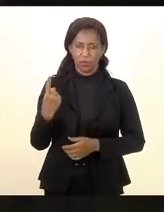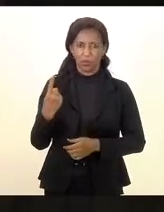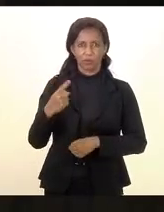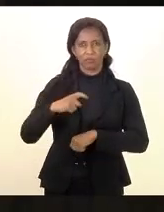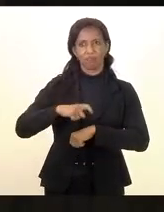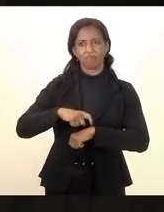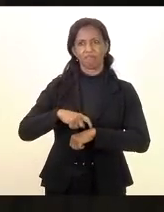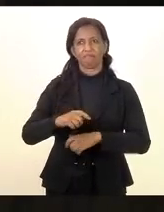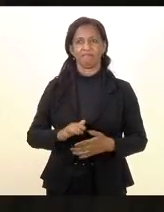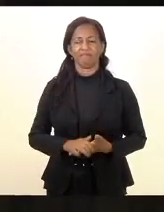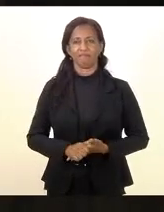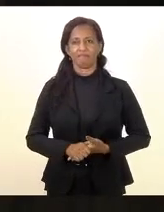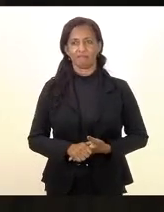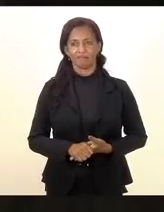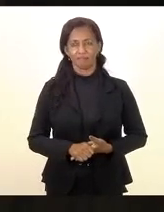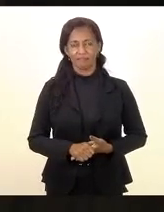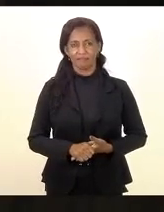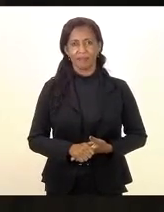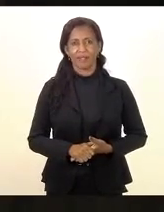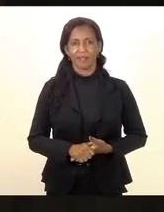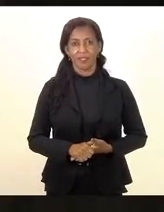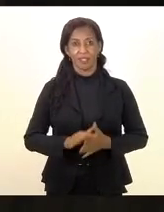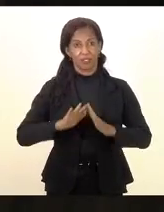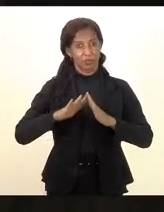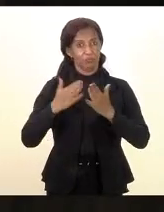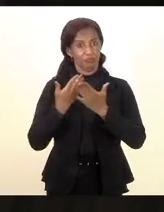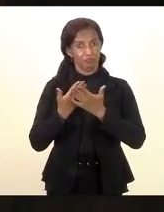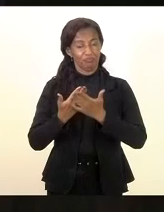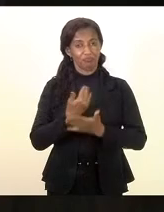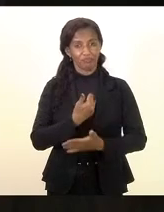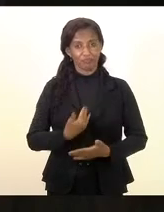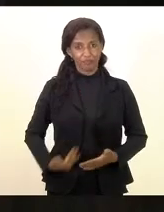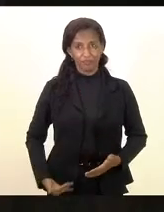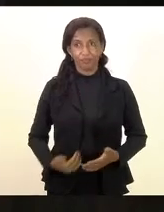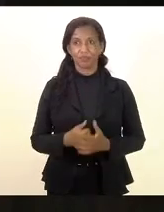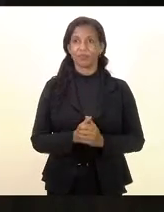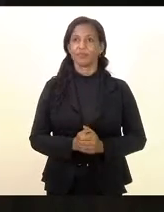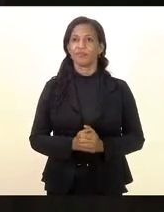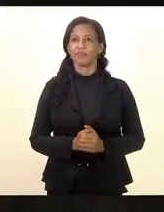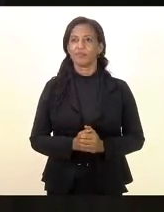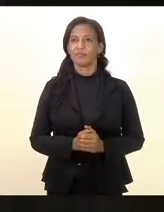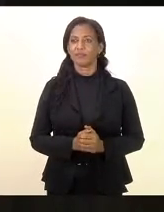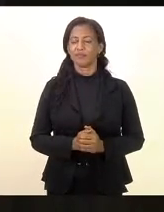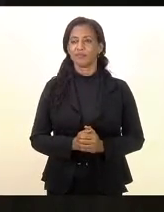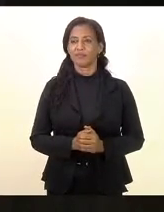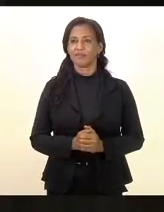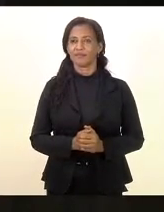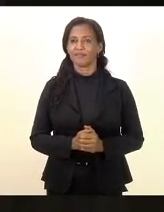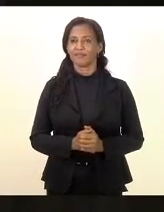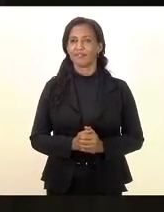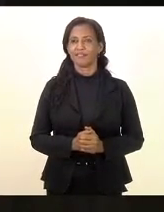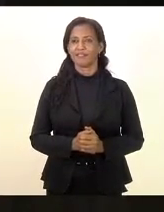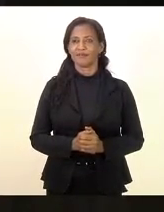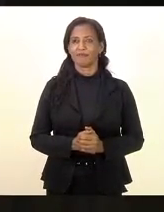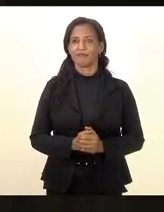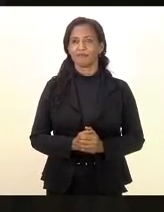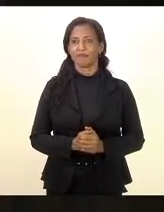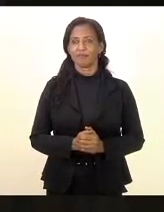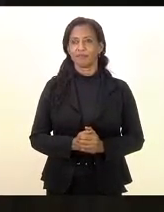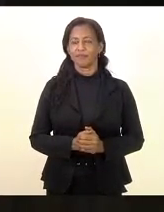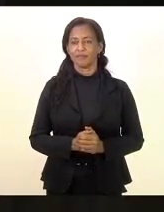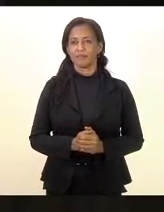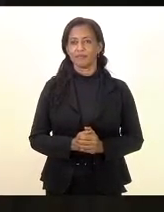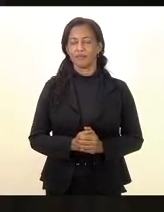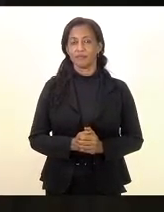escola pública do Rubens do meu tempo aos